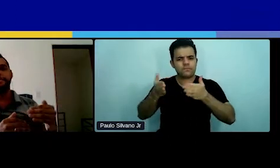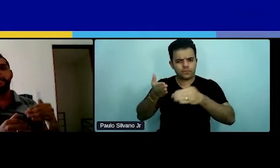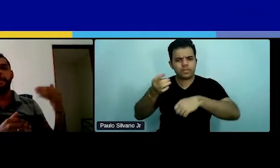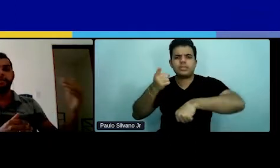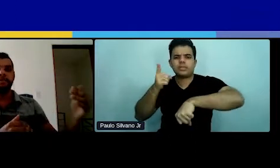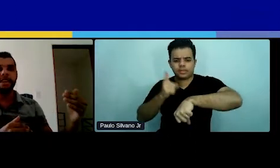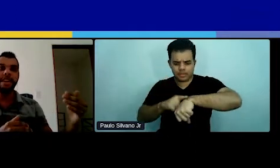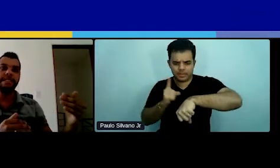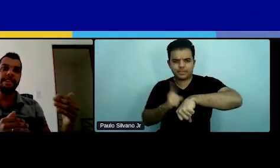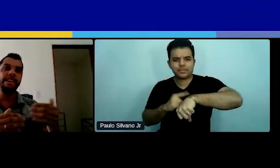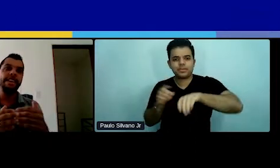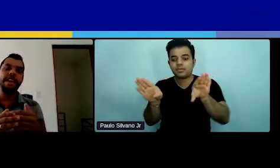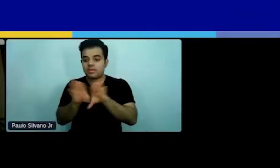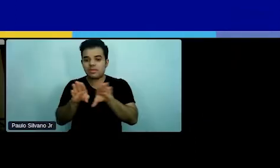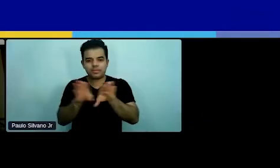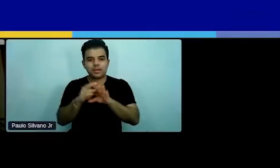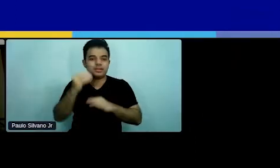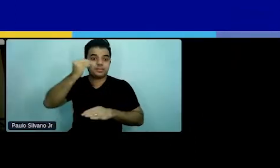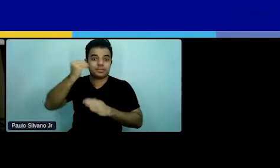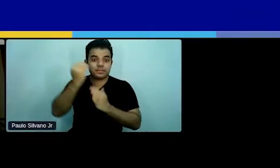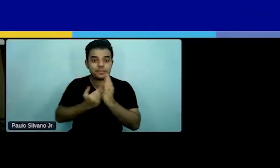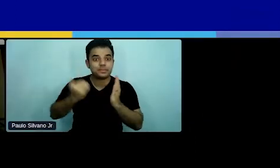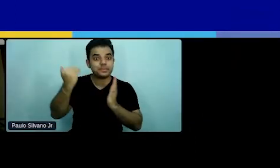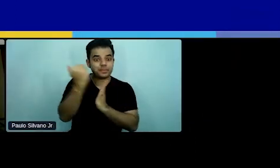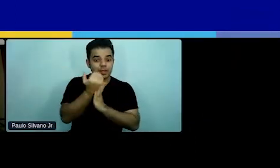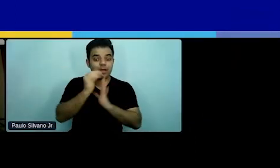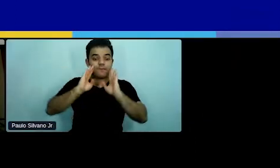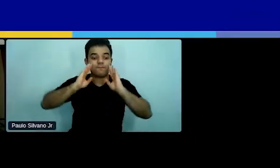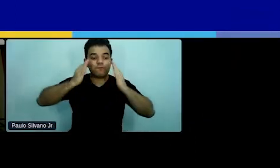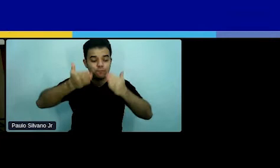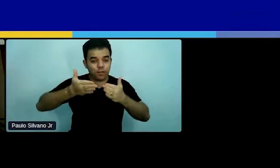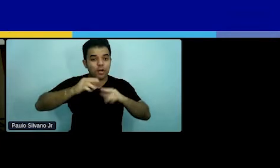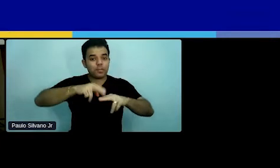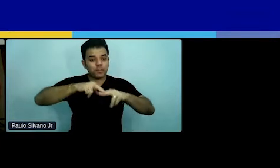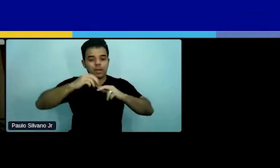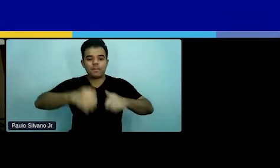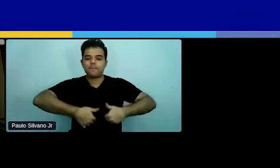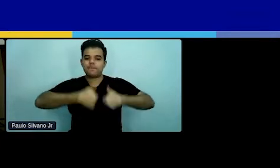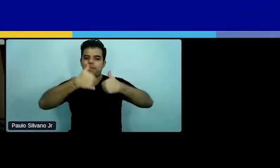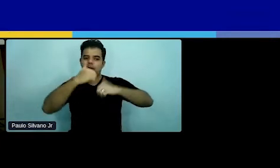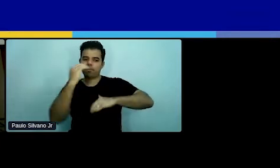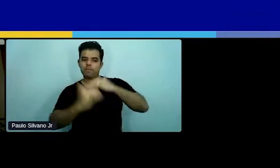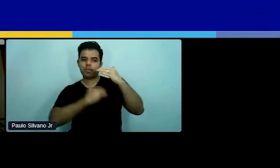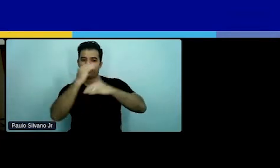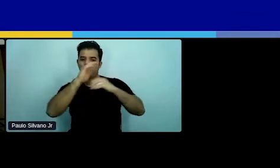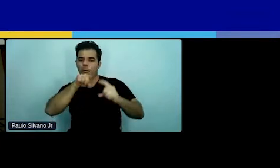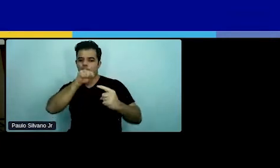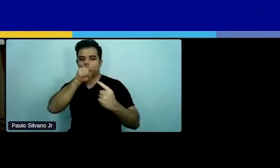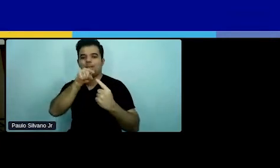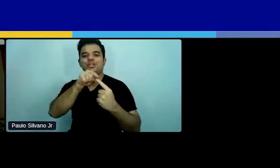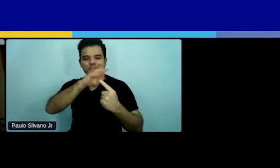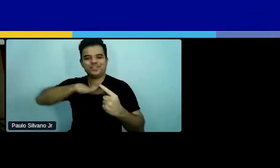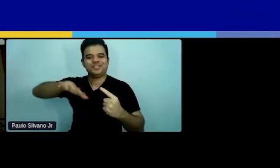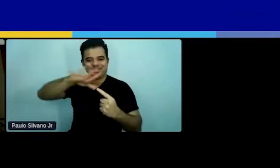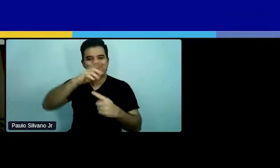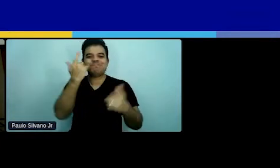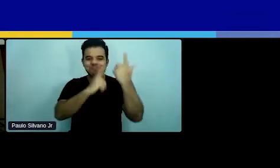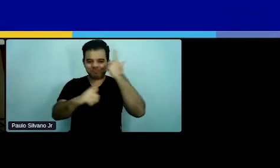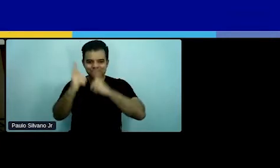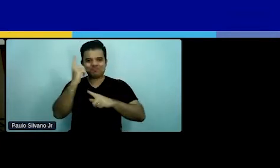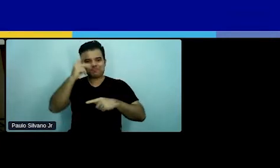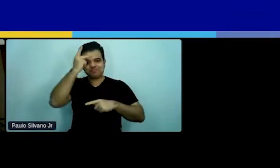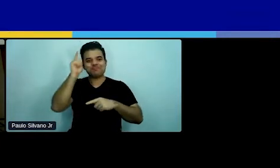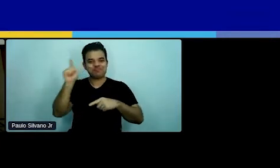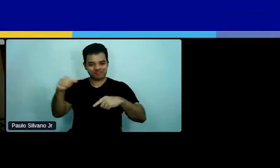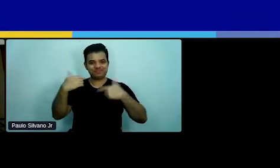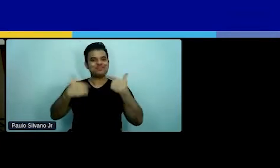essa maior experiência, ela está diretamente relacionada ao melhor desempenho no objetivo final ao qual aquela pessoa,